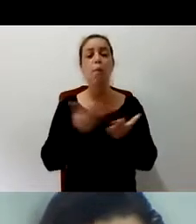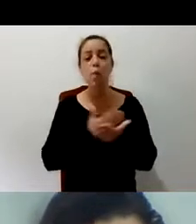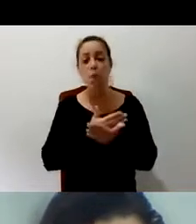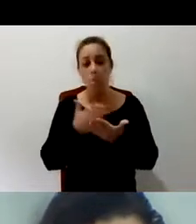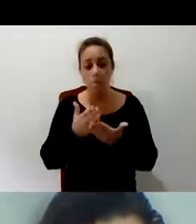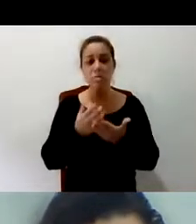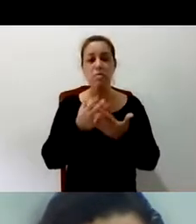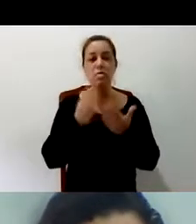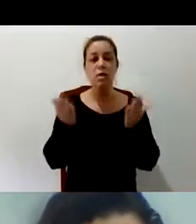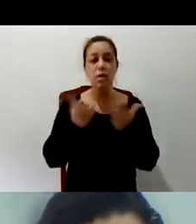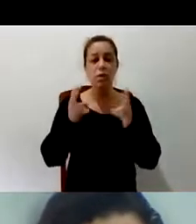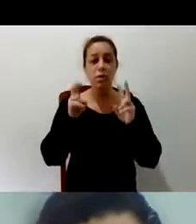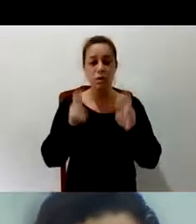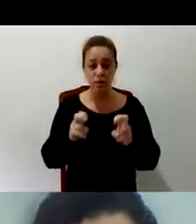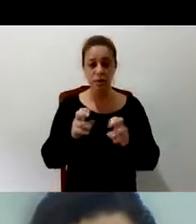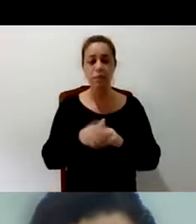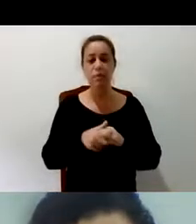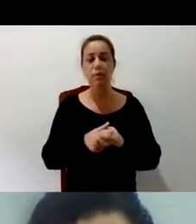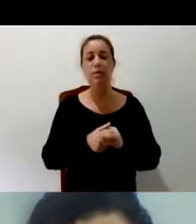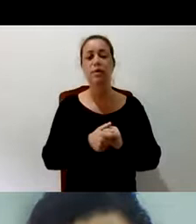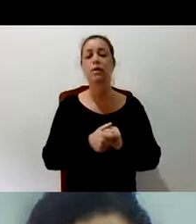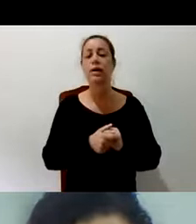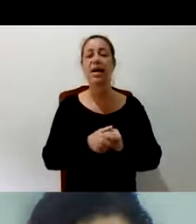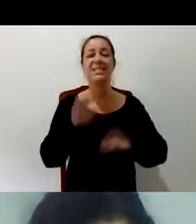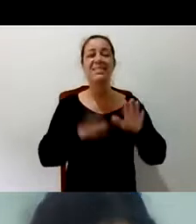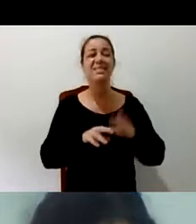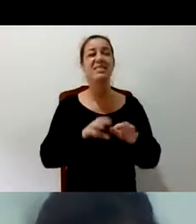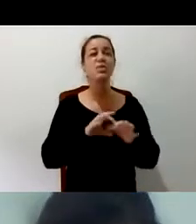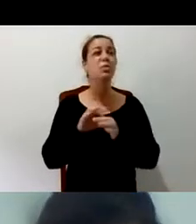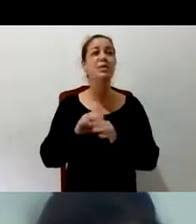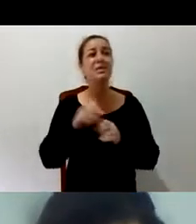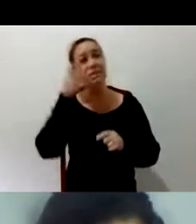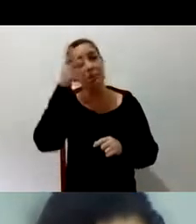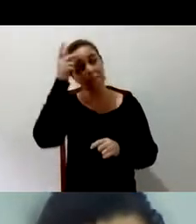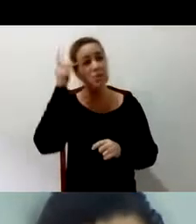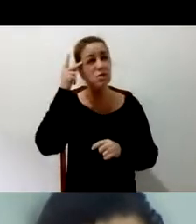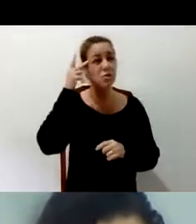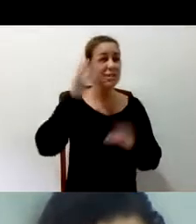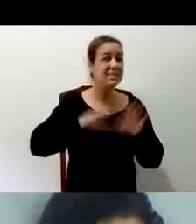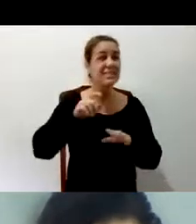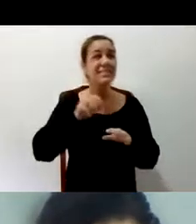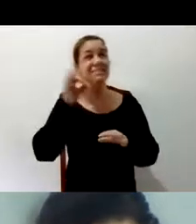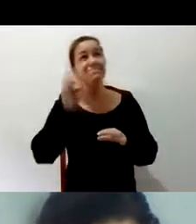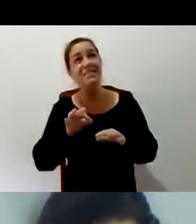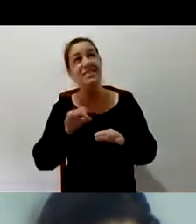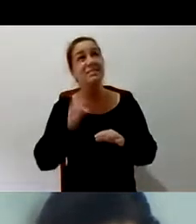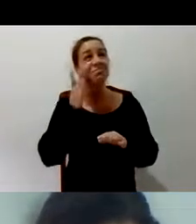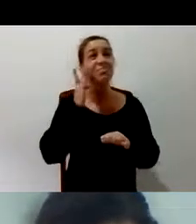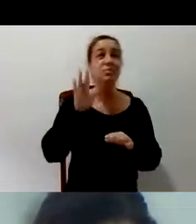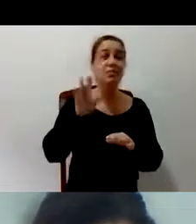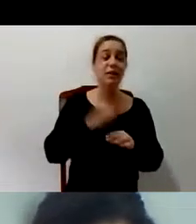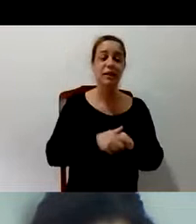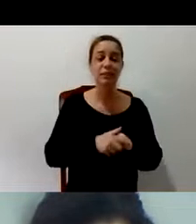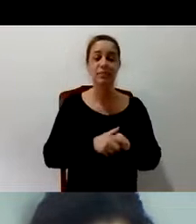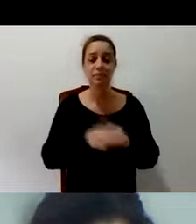no PROF-EPT, né, aquele contexto de muitas indefinições, né, um processo seletivo